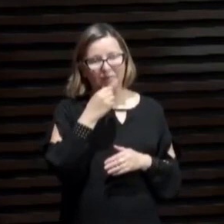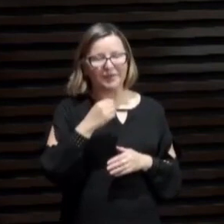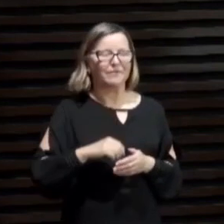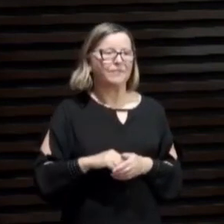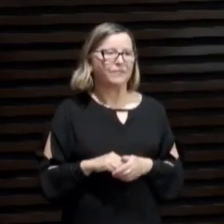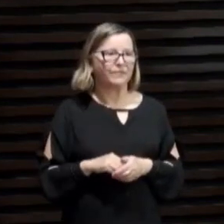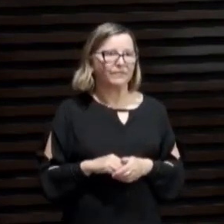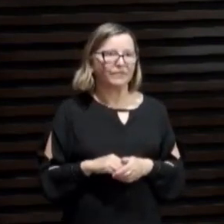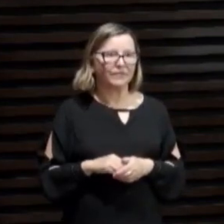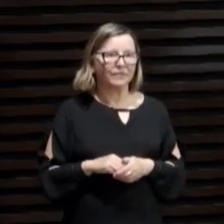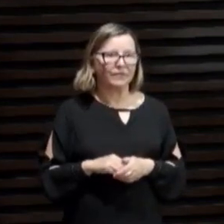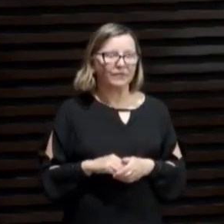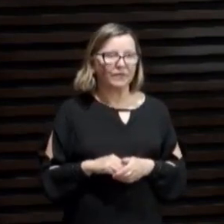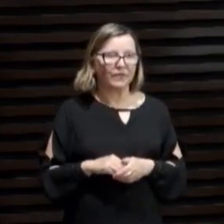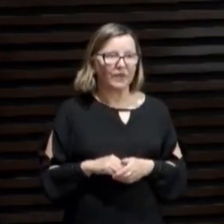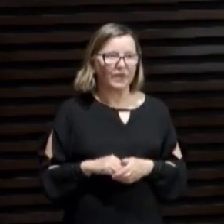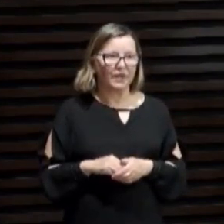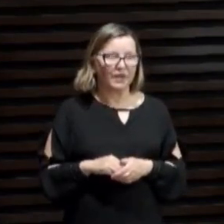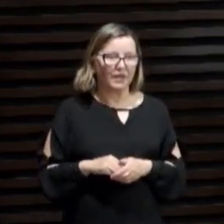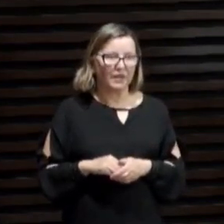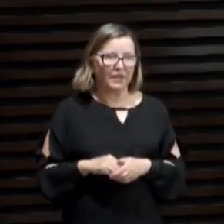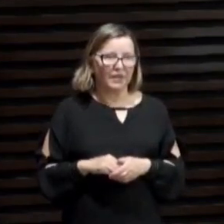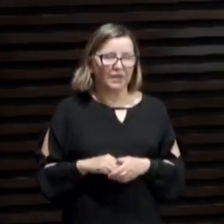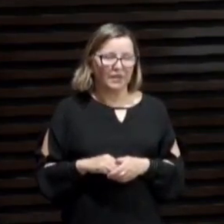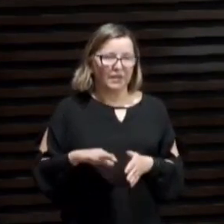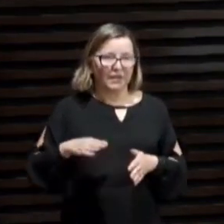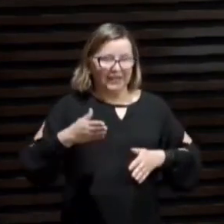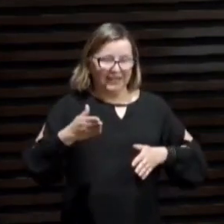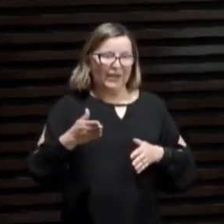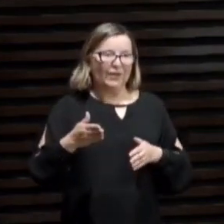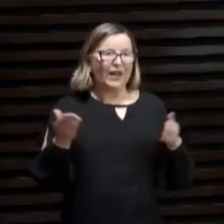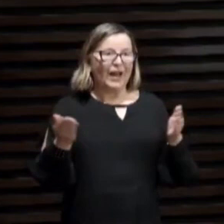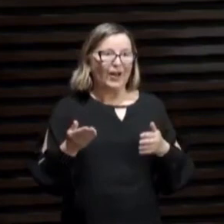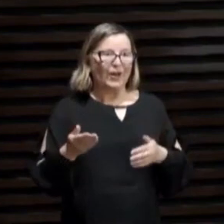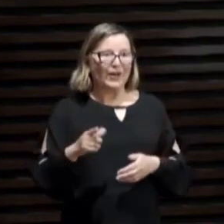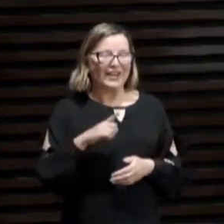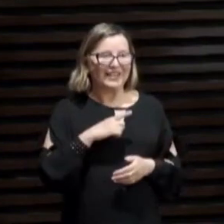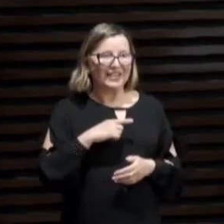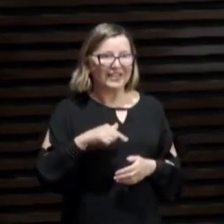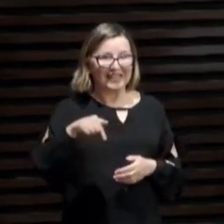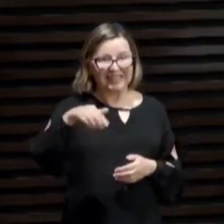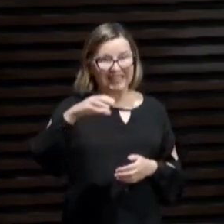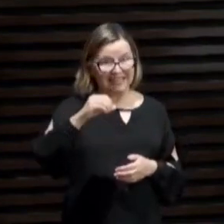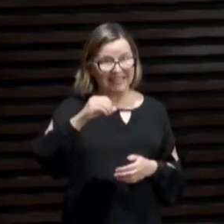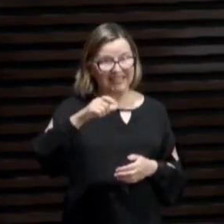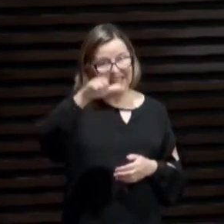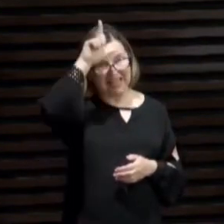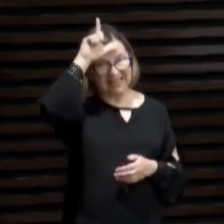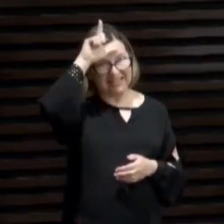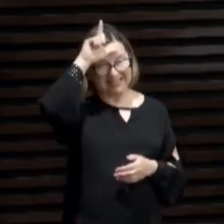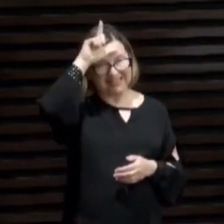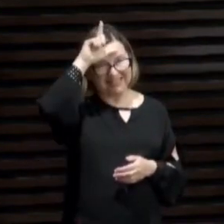Como resultado, não havia apenas um líder ungido no acampamento, havia agora 71 líderes ungidos. Agora